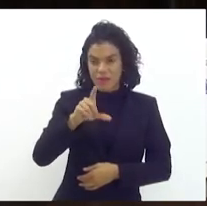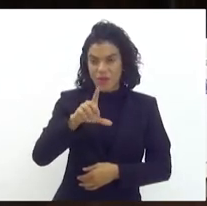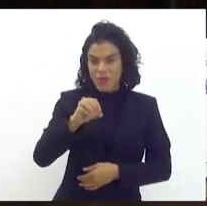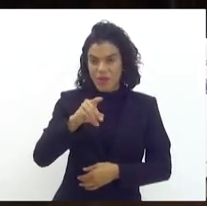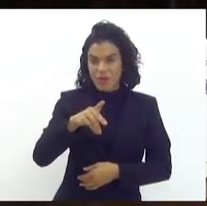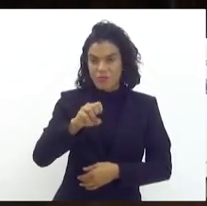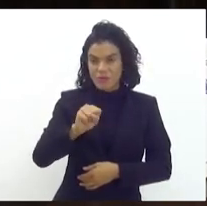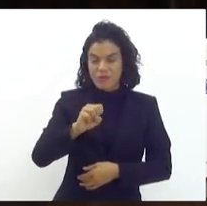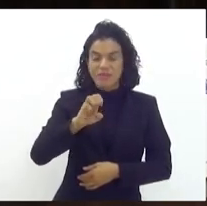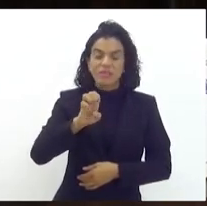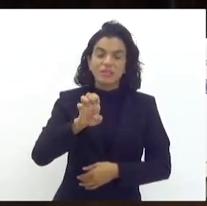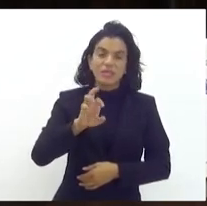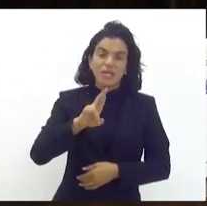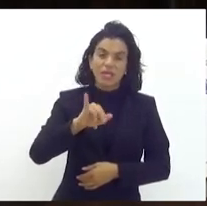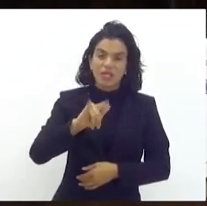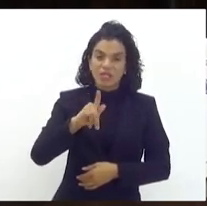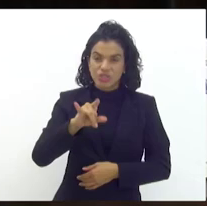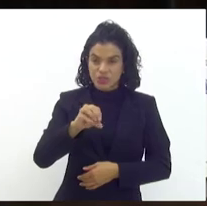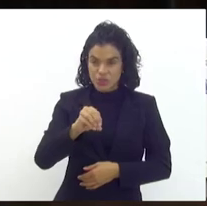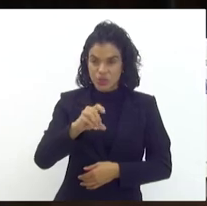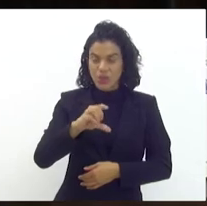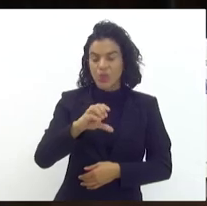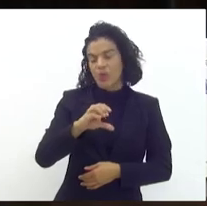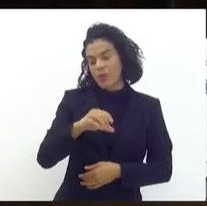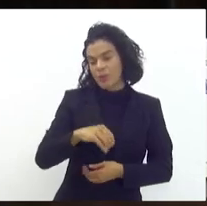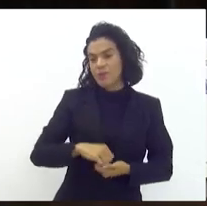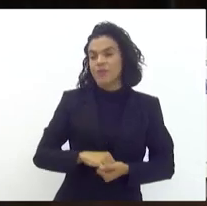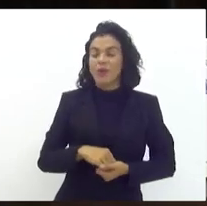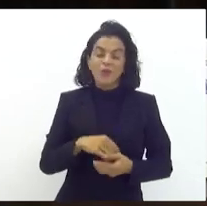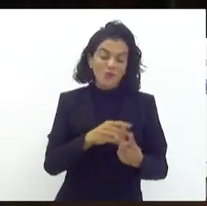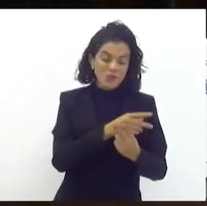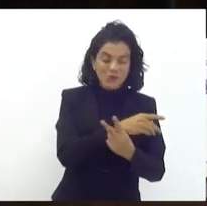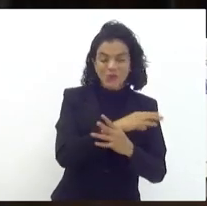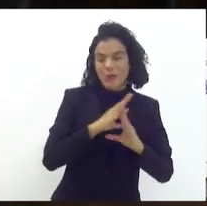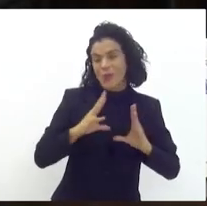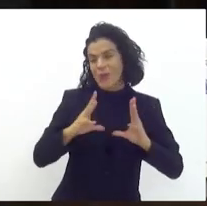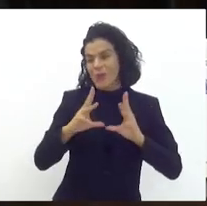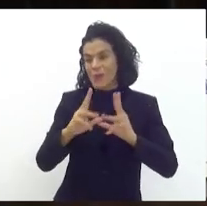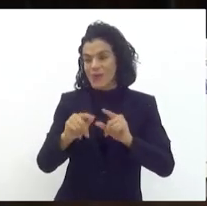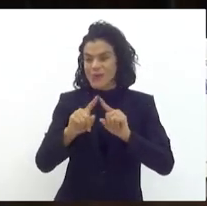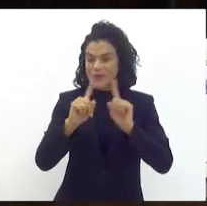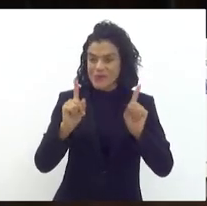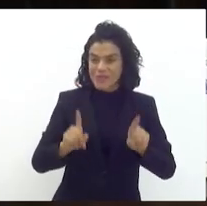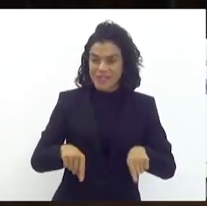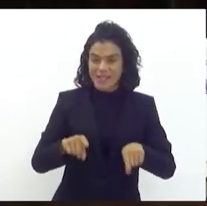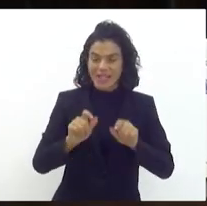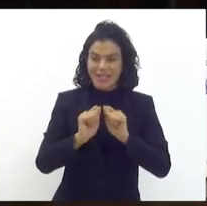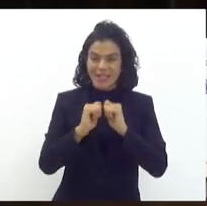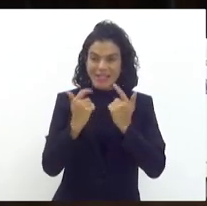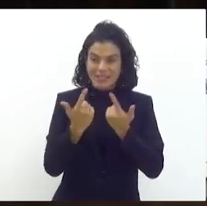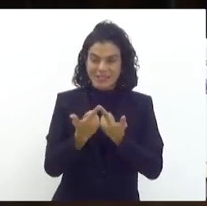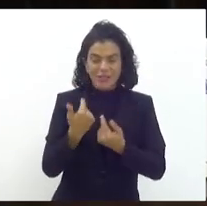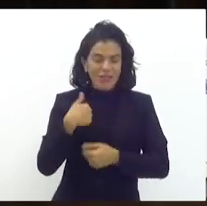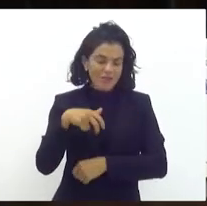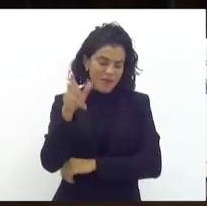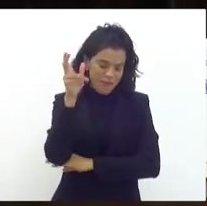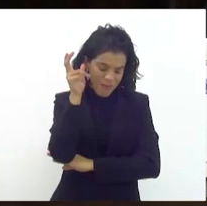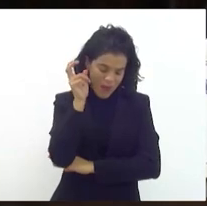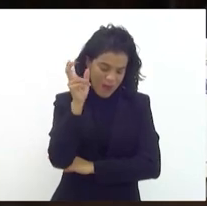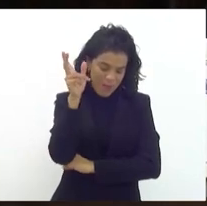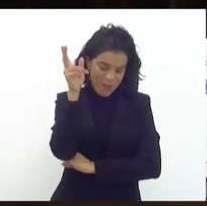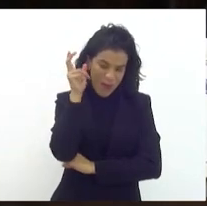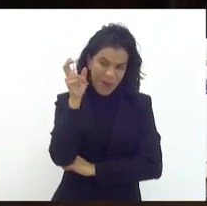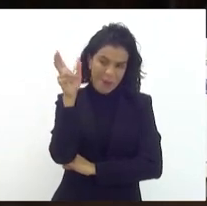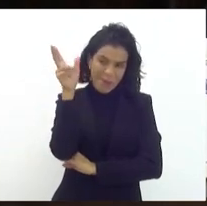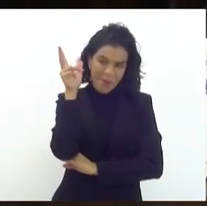então cumprimentando os dois cumprimenta todos os servidores da casa Eu tava escutando atentamente